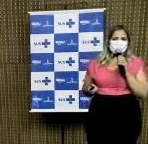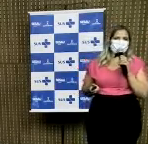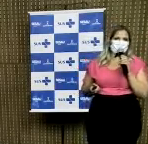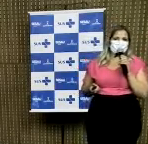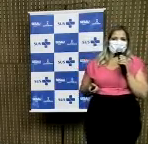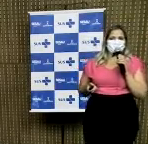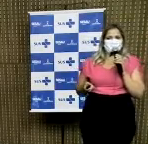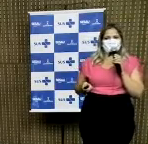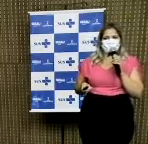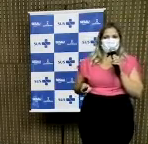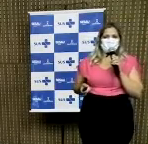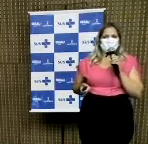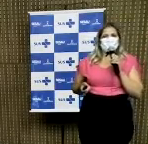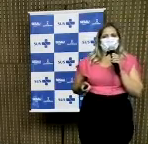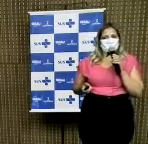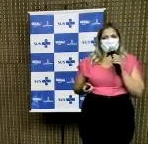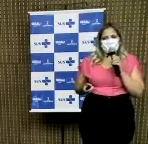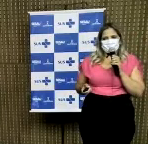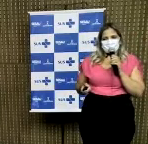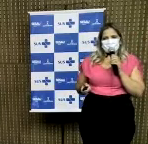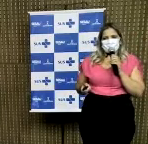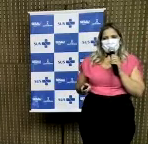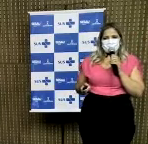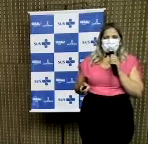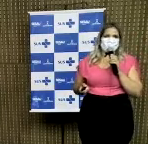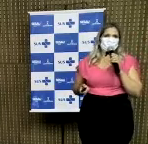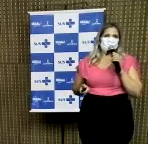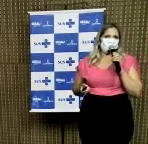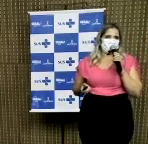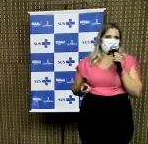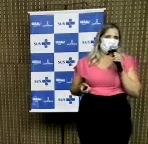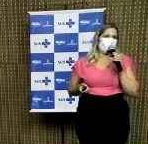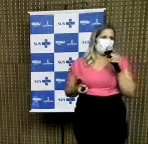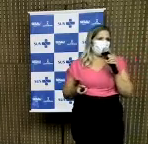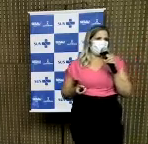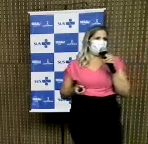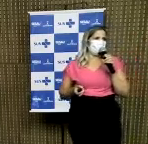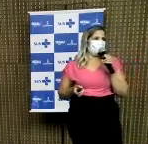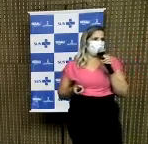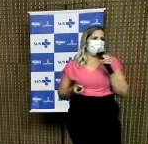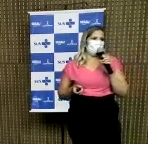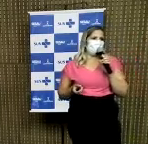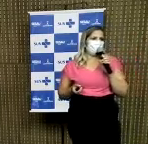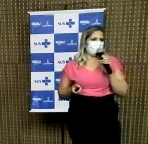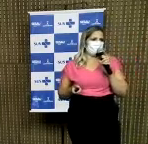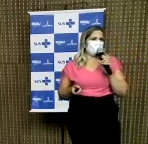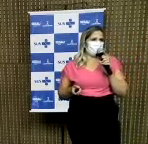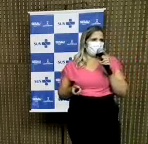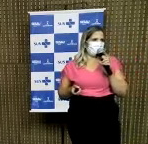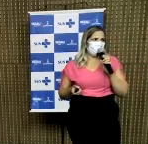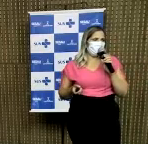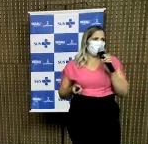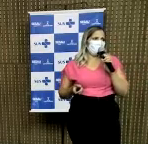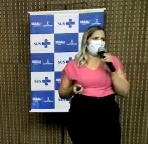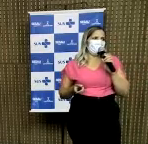esse DIU foi um DIU que foi, tem esses 2 DIUs foi inserido pela profissional ginecologista do